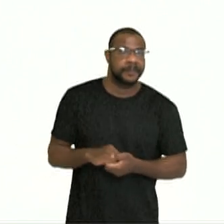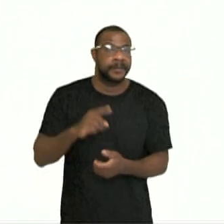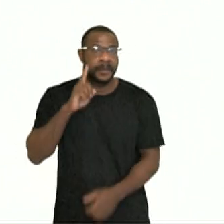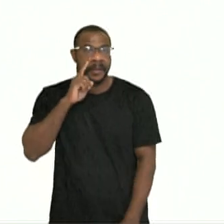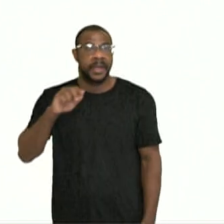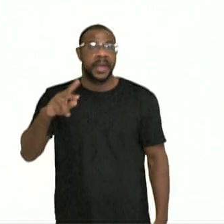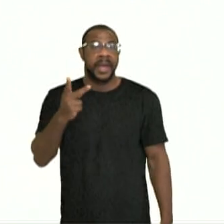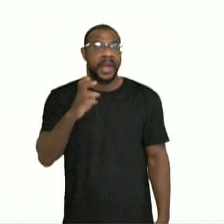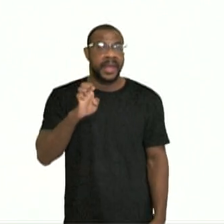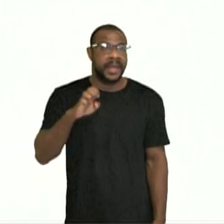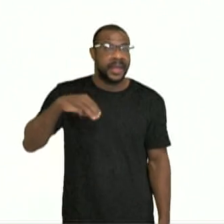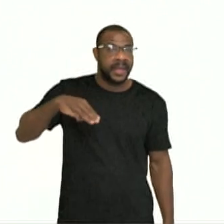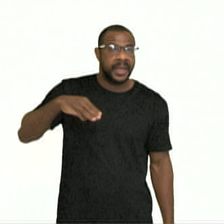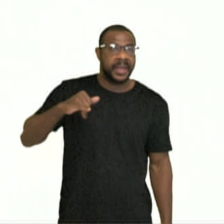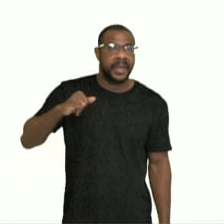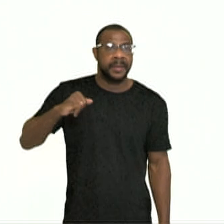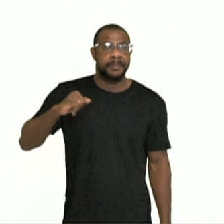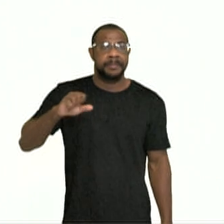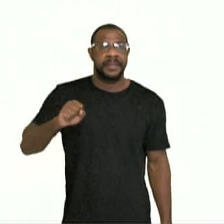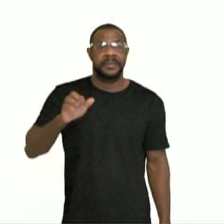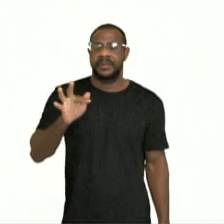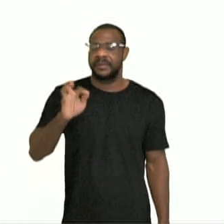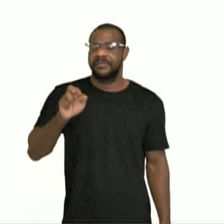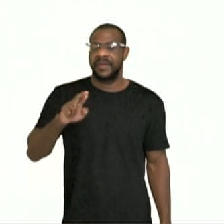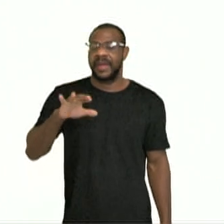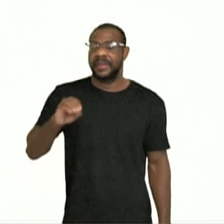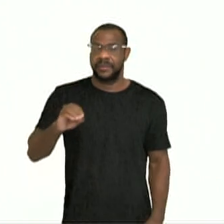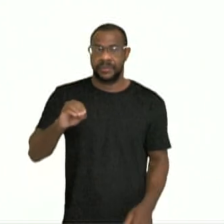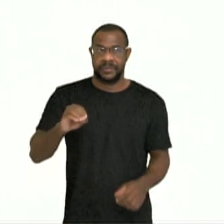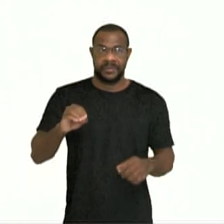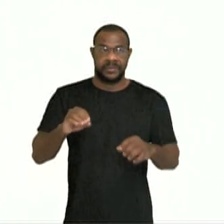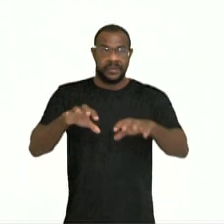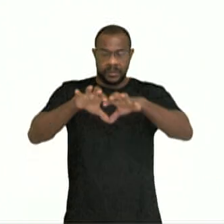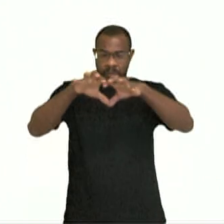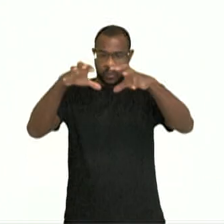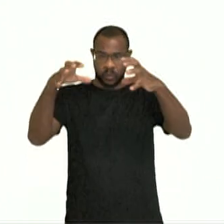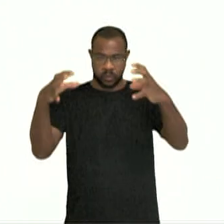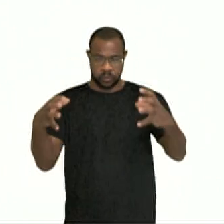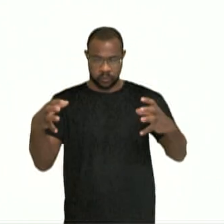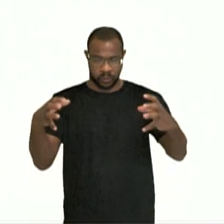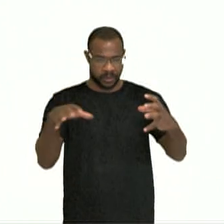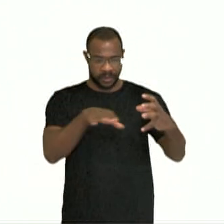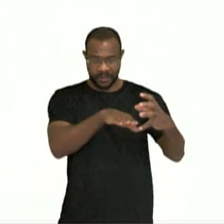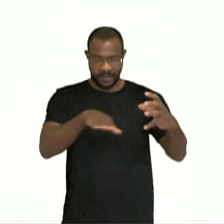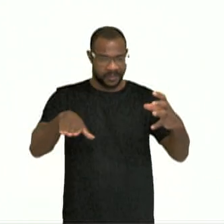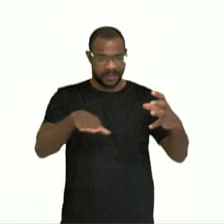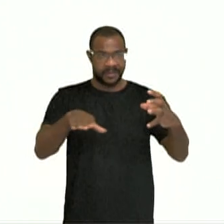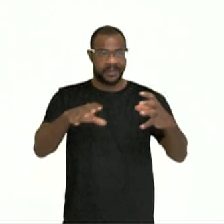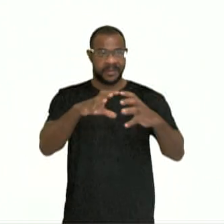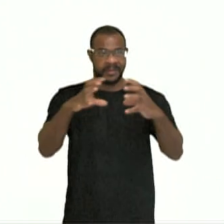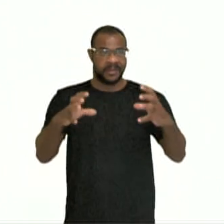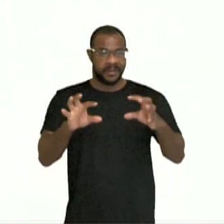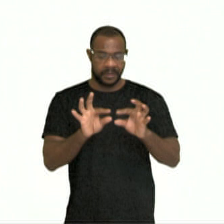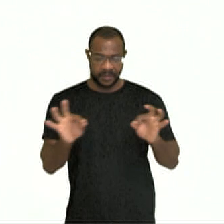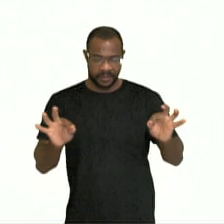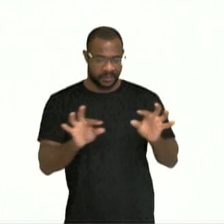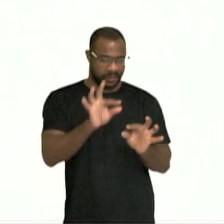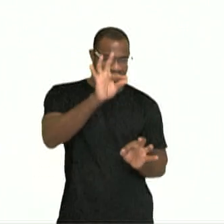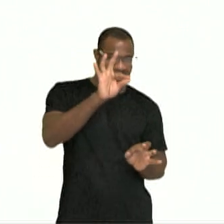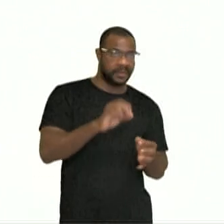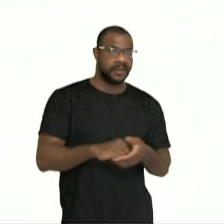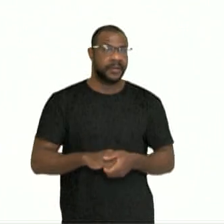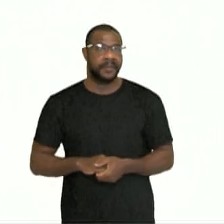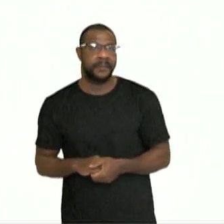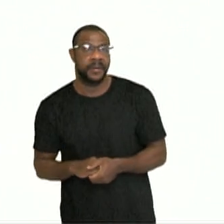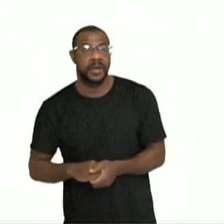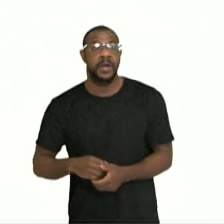Por exemplo, no globo terrestre, nós temos o hemisfério sul e o hemisfério norte, né? Por exemplo, no globo terrestre, nosso país